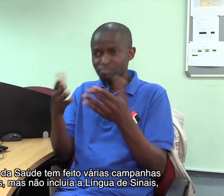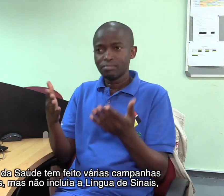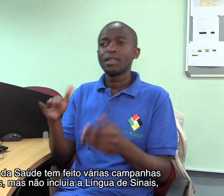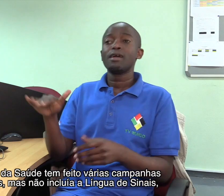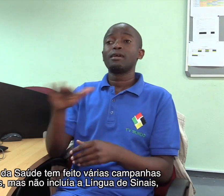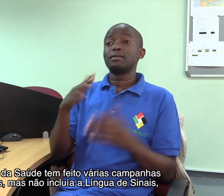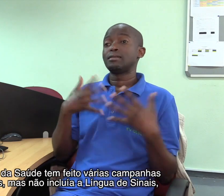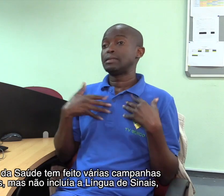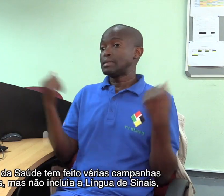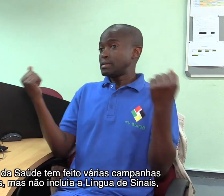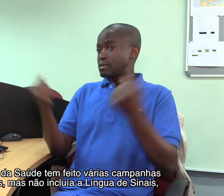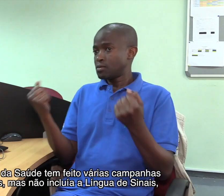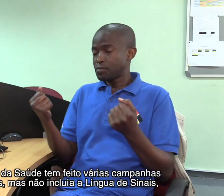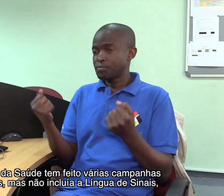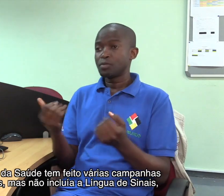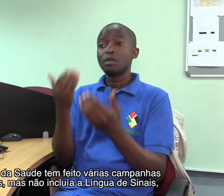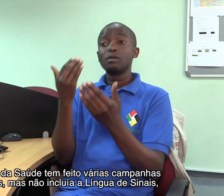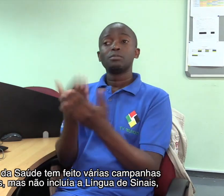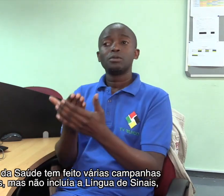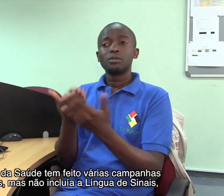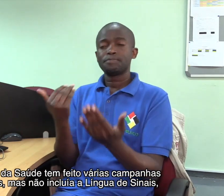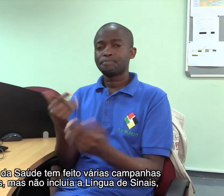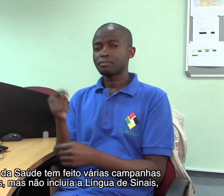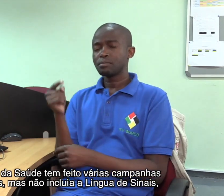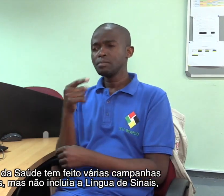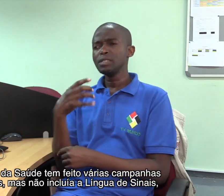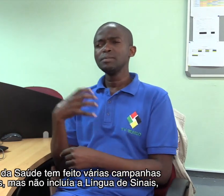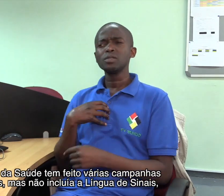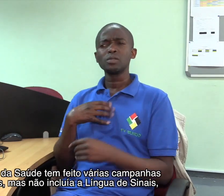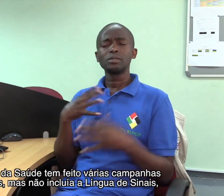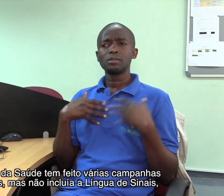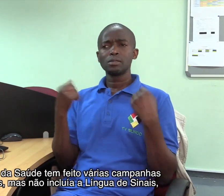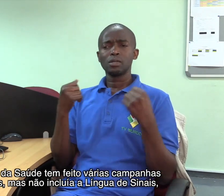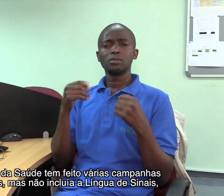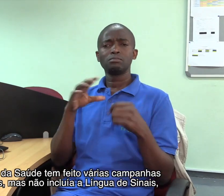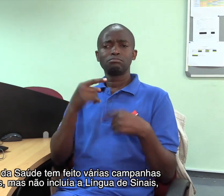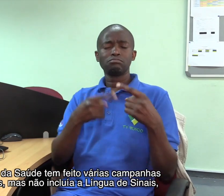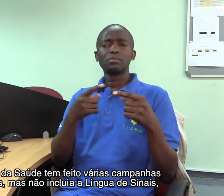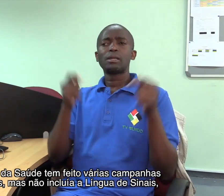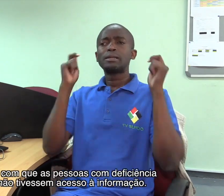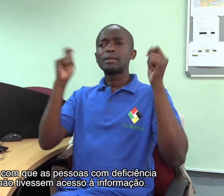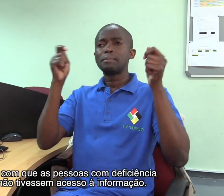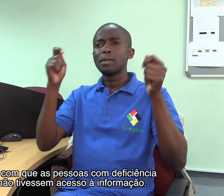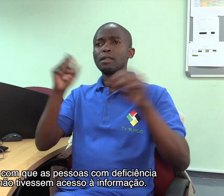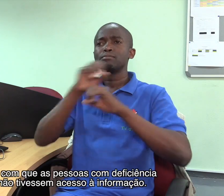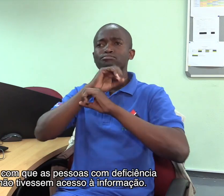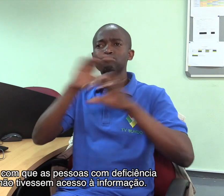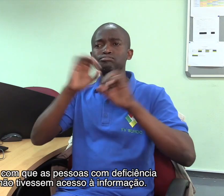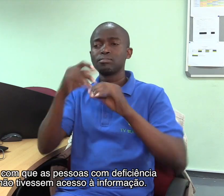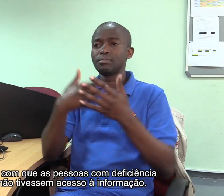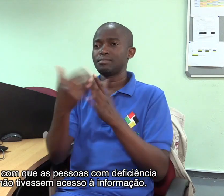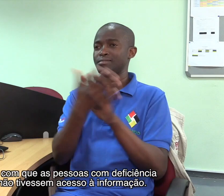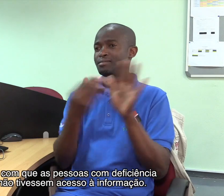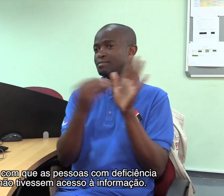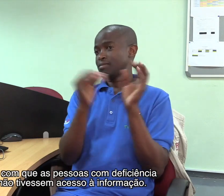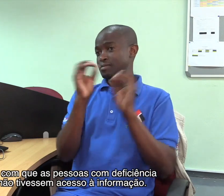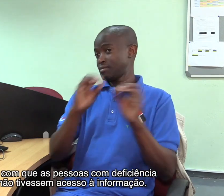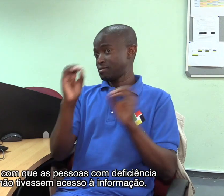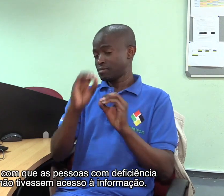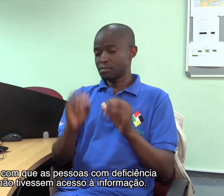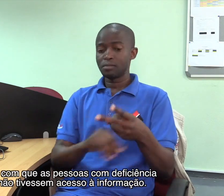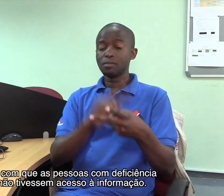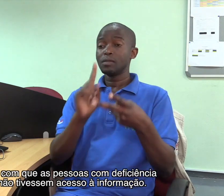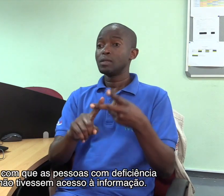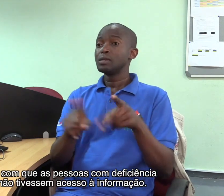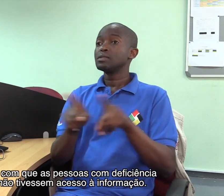tem feito várias campanhas audiovisuais, mas não incluía interpretação em línguas e sinais, o que fazia com